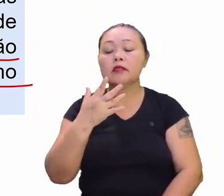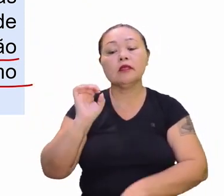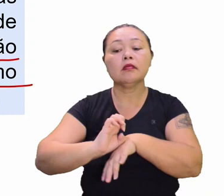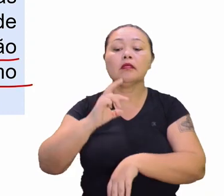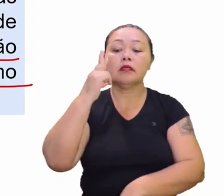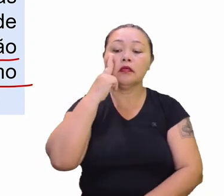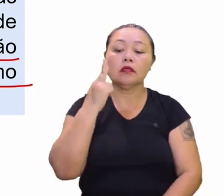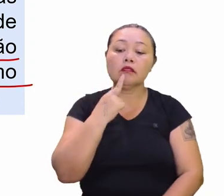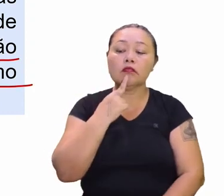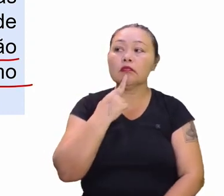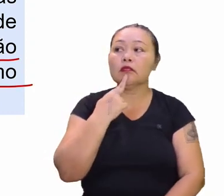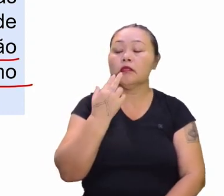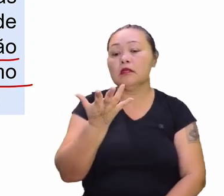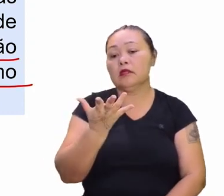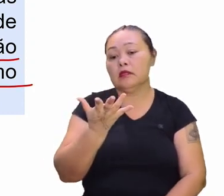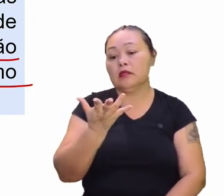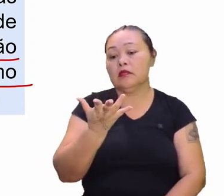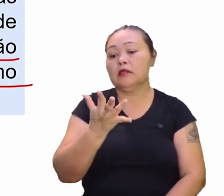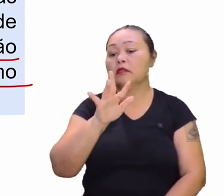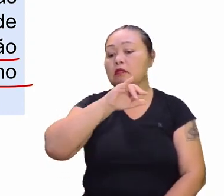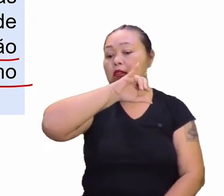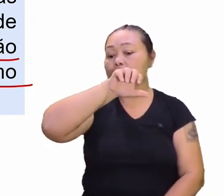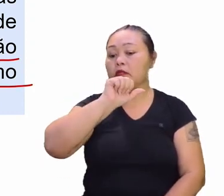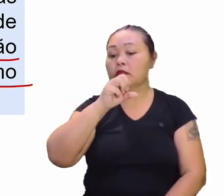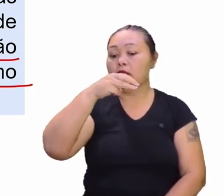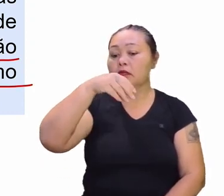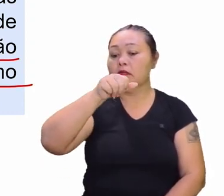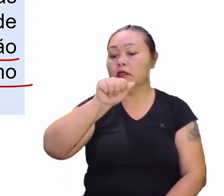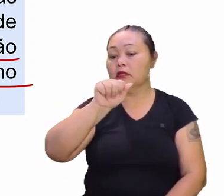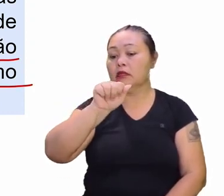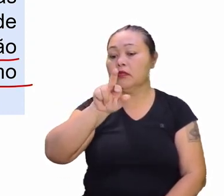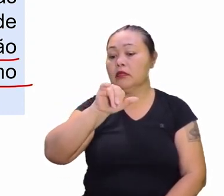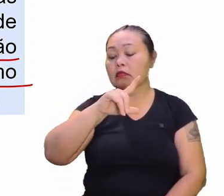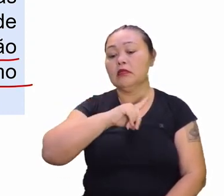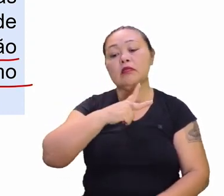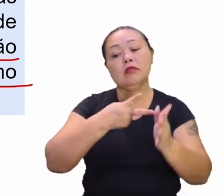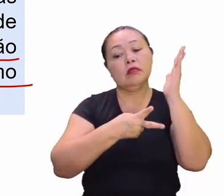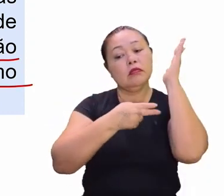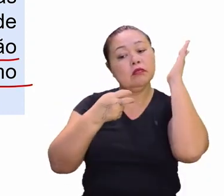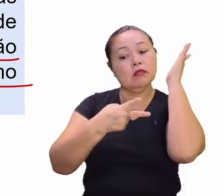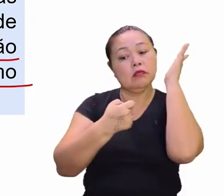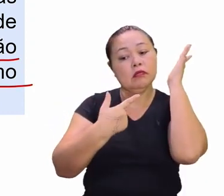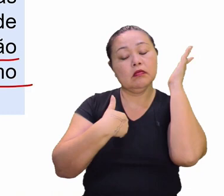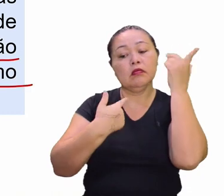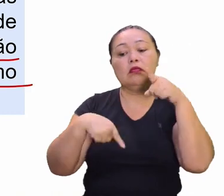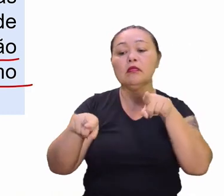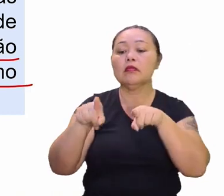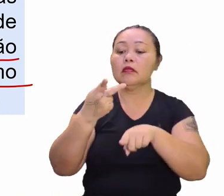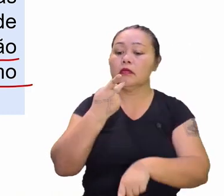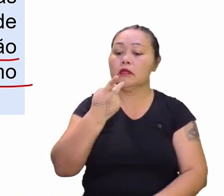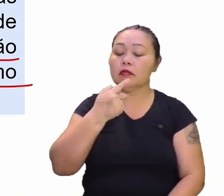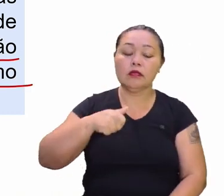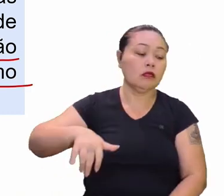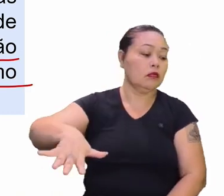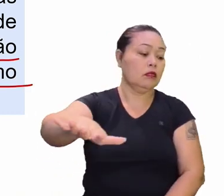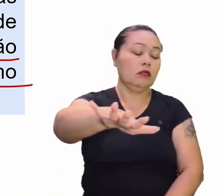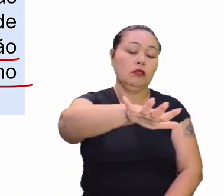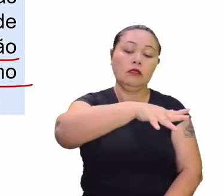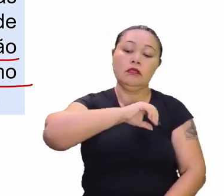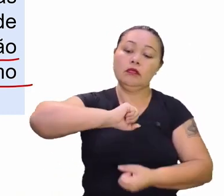Rondônia, do Jamari, ou reserva extrativista, a gente está falando de